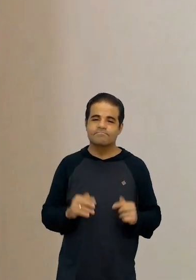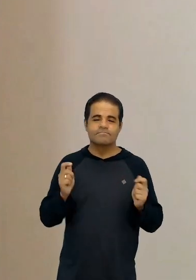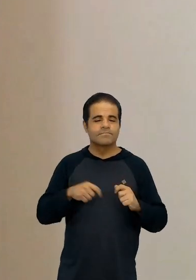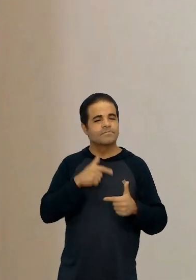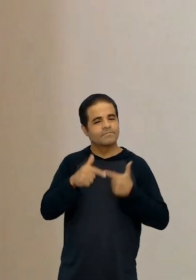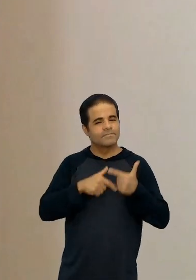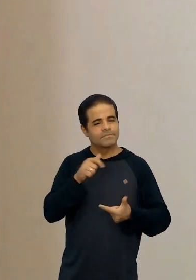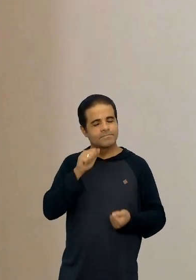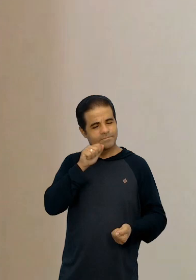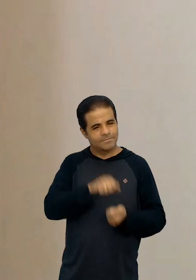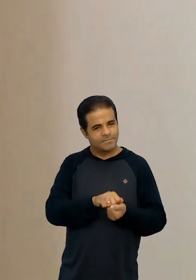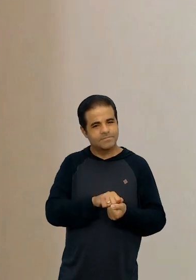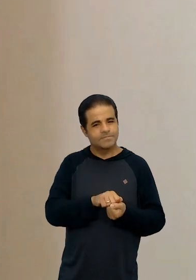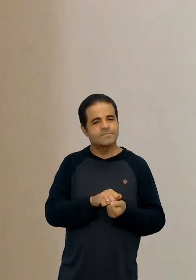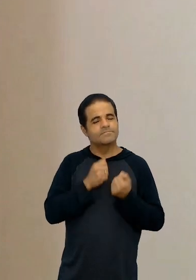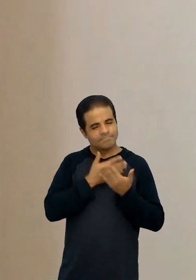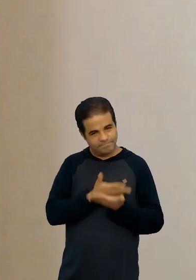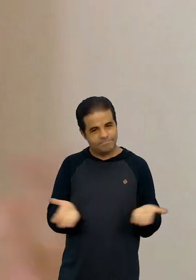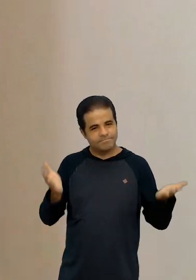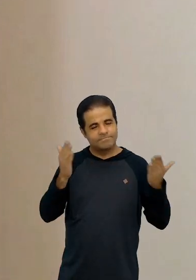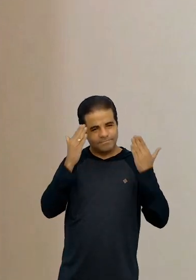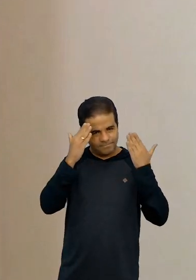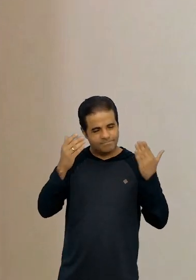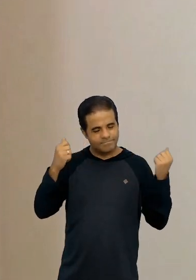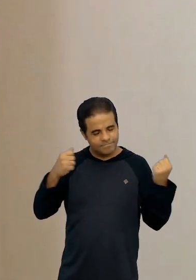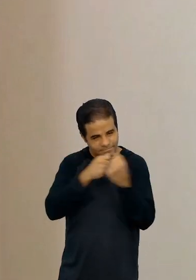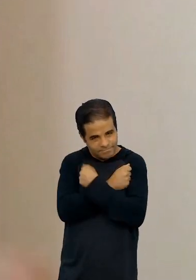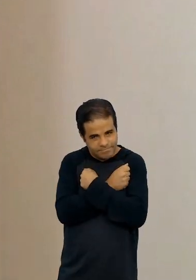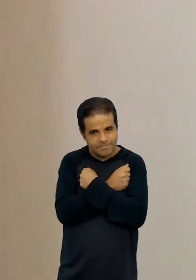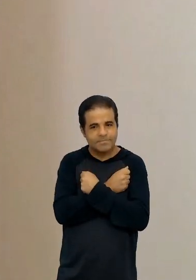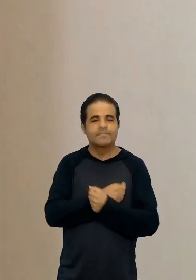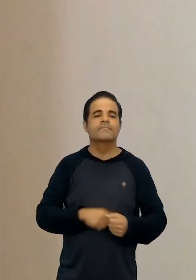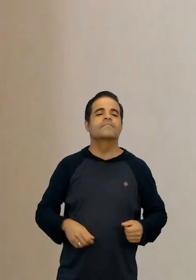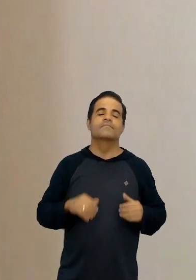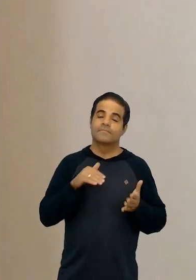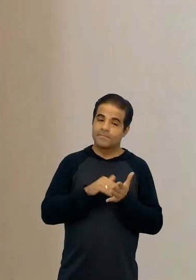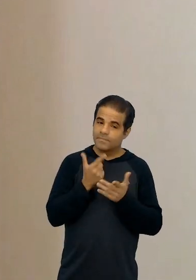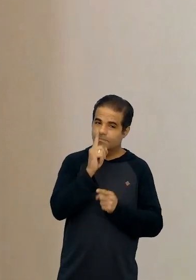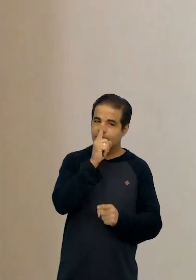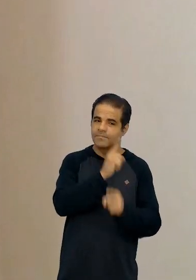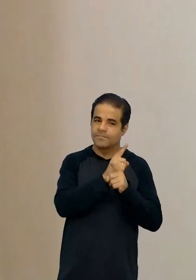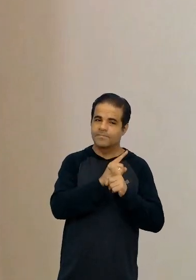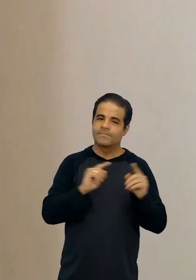esse trabalho aqui com vocês. Um grande abraço a todos e